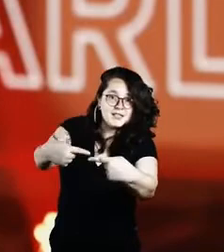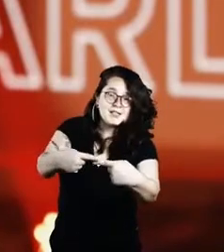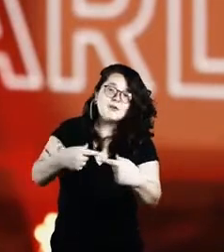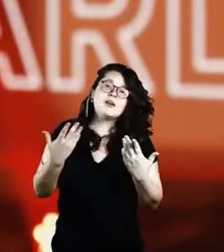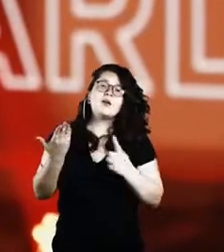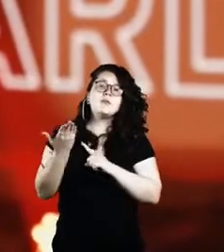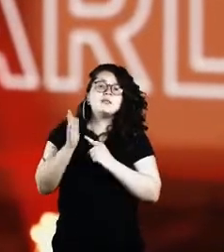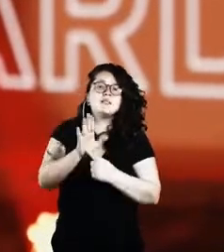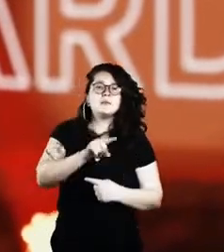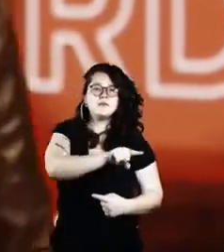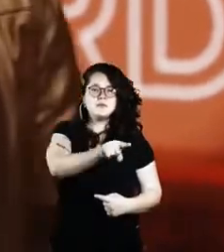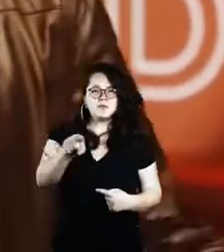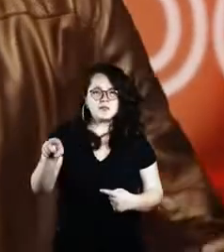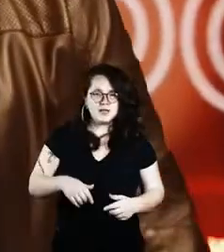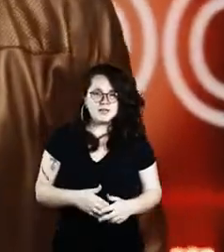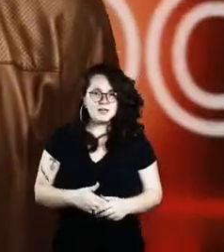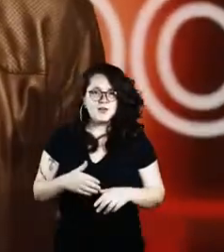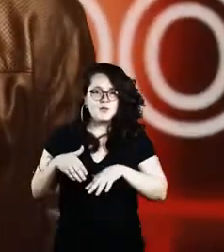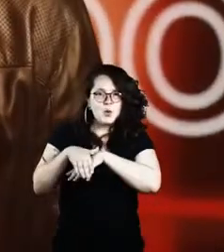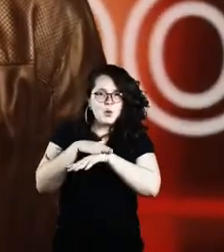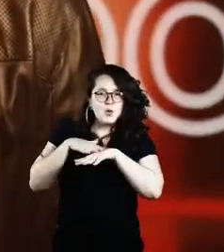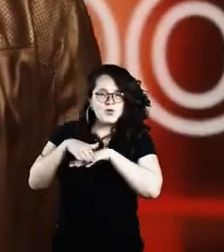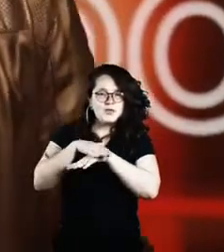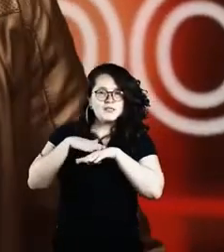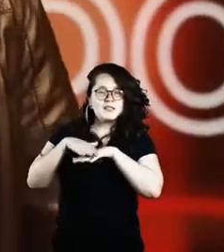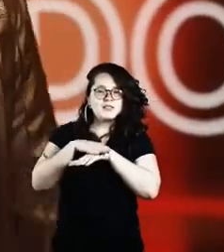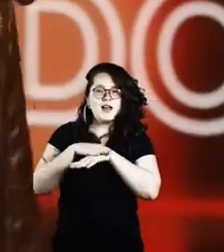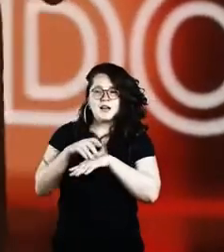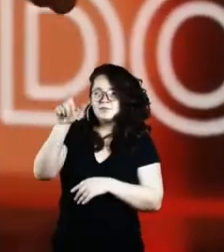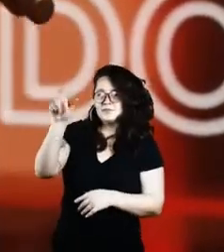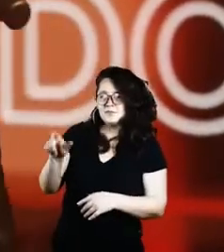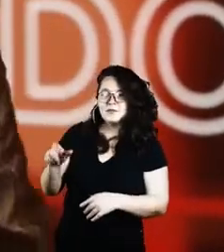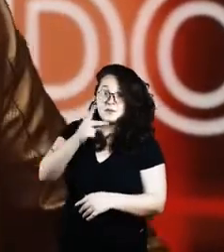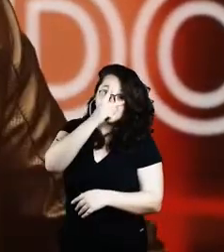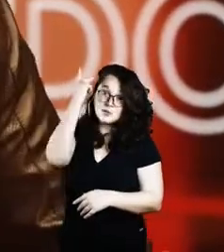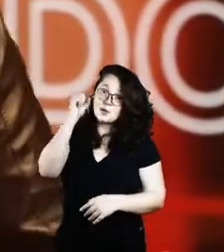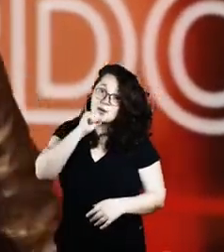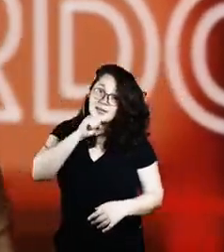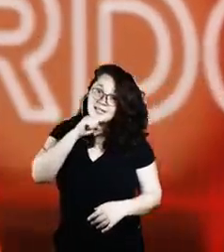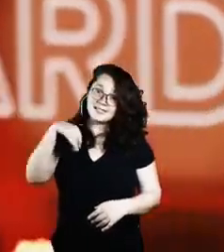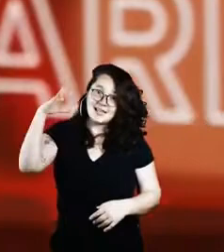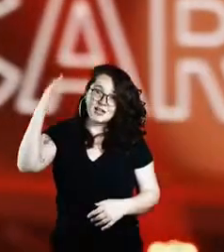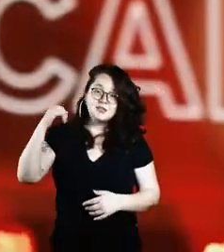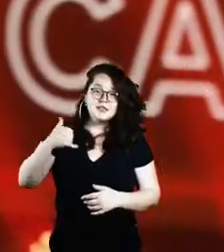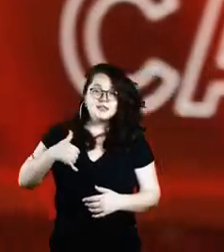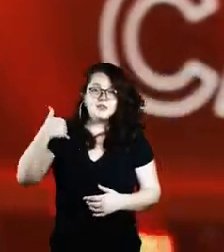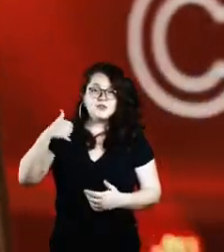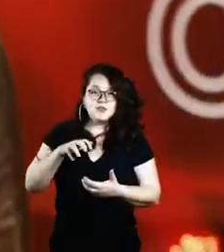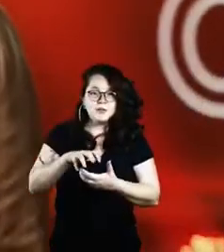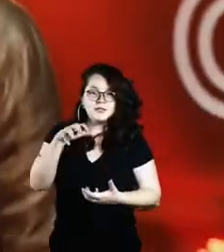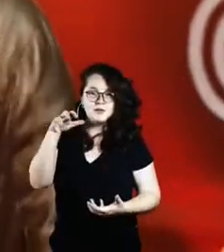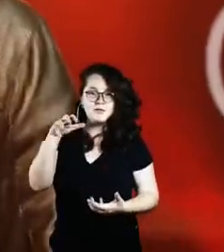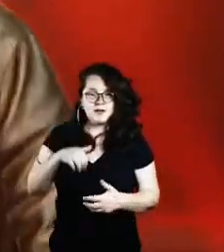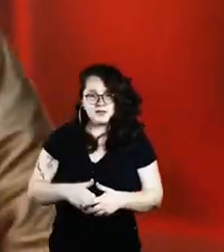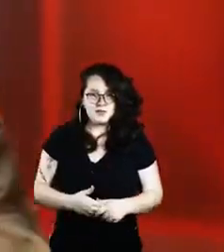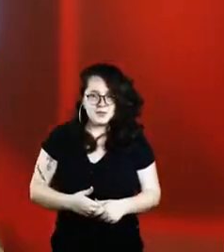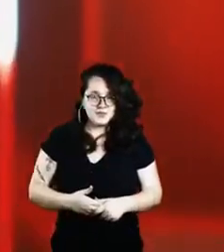aqui, vou começar não pelos mais velhos, mas por uma questão de